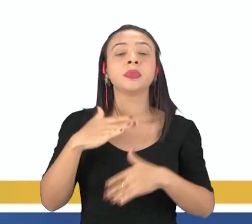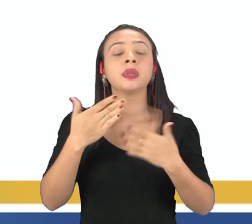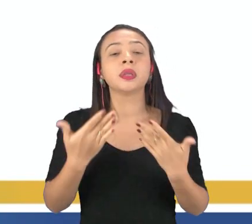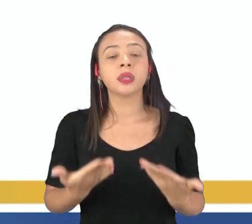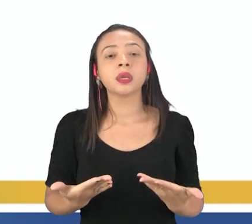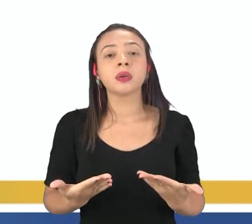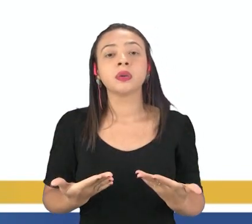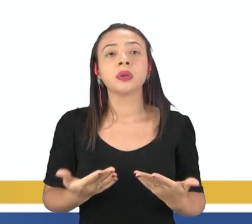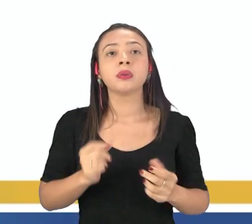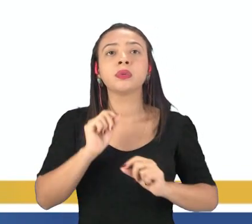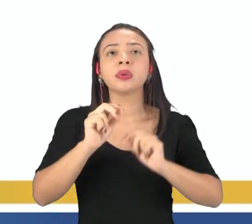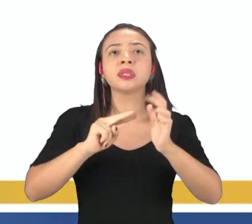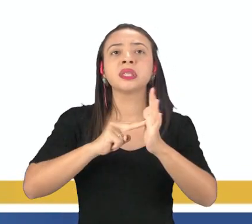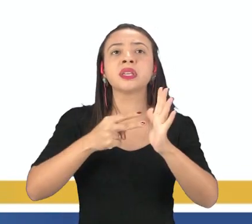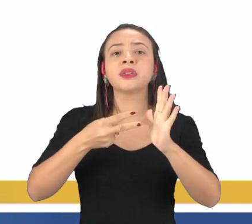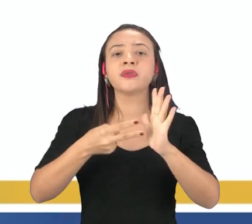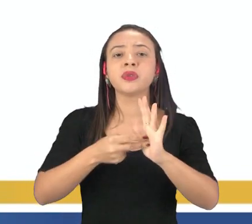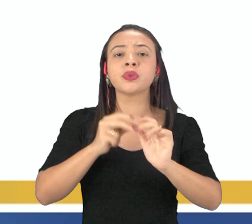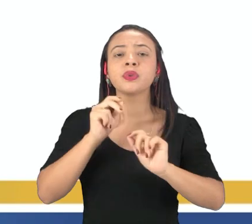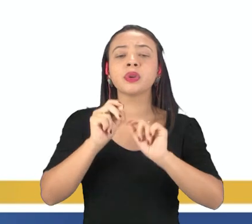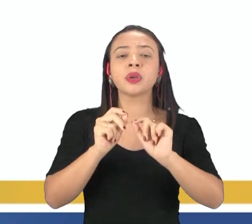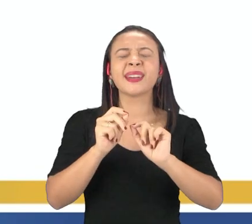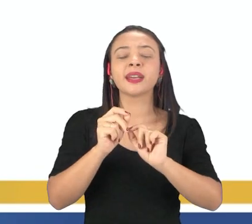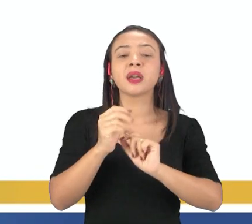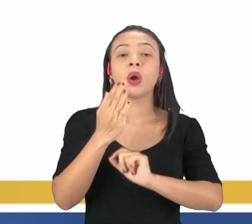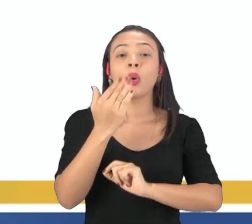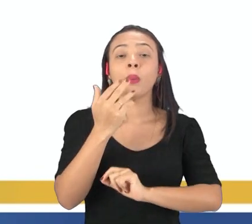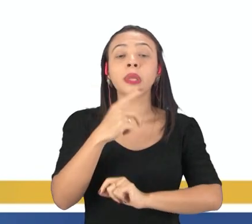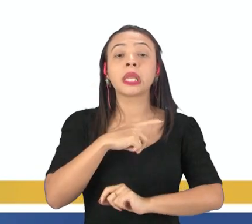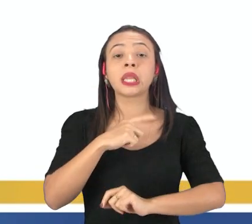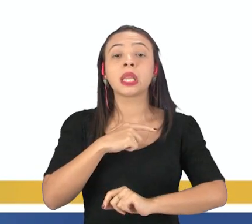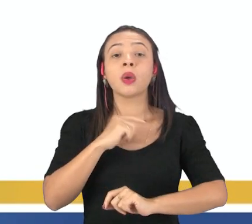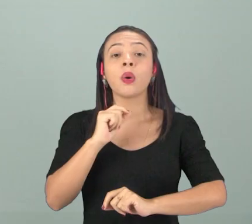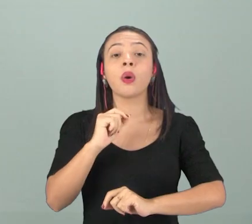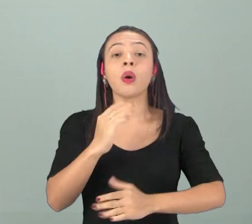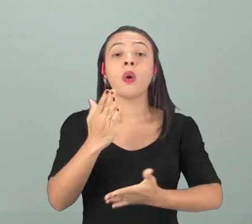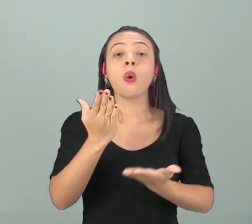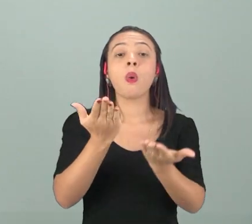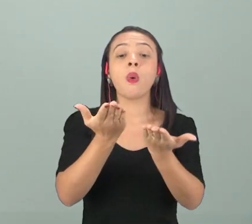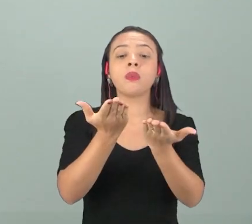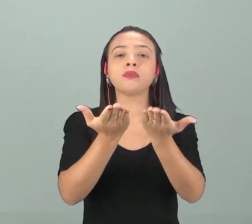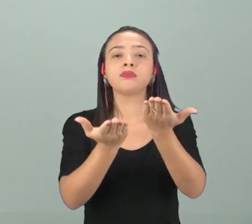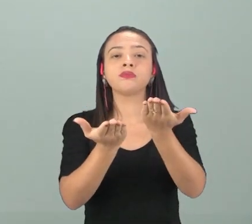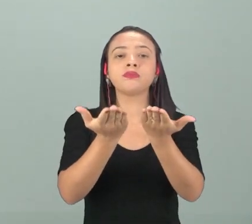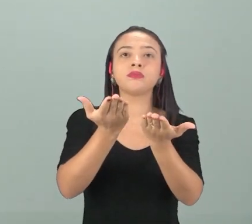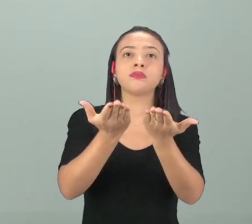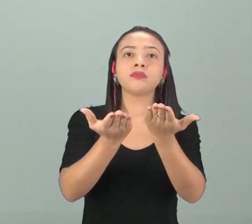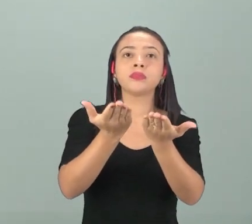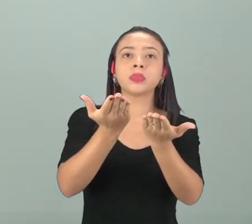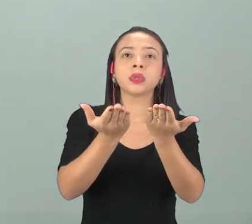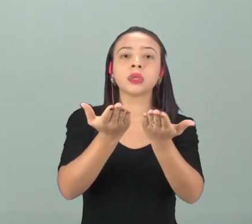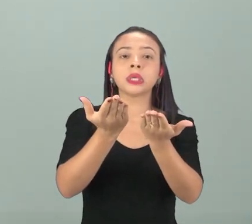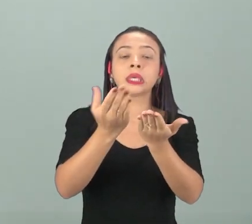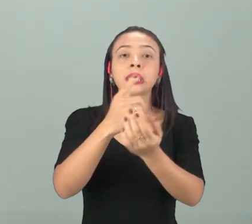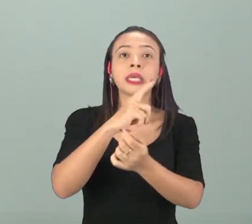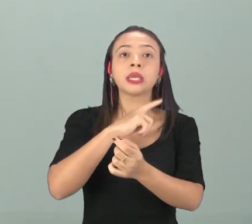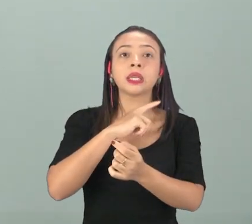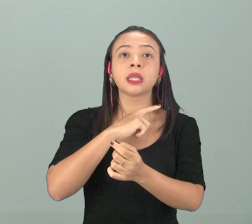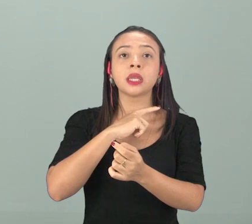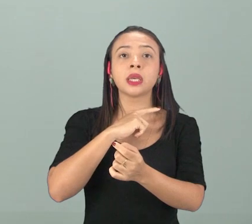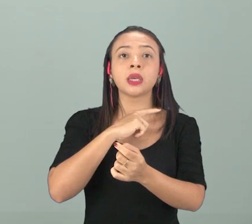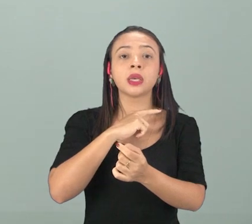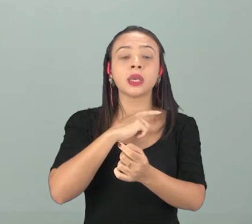gente fala de uma alimentação saudável, nós estamos falando de um equilíbrio, né? Nós estamos falando de uma alimentação onde eu vou